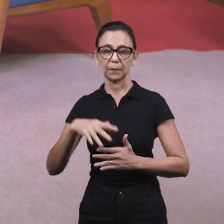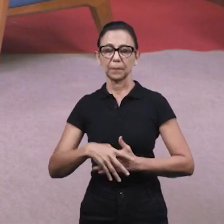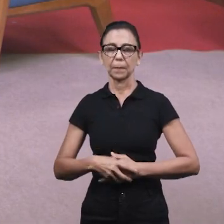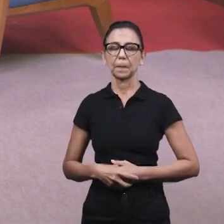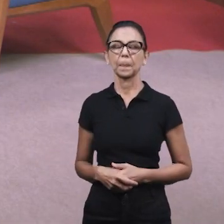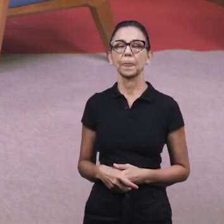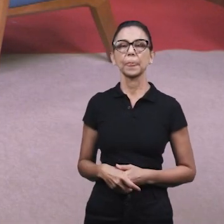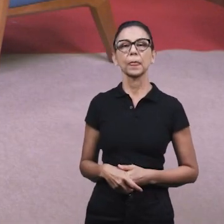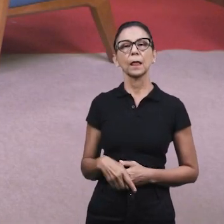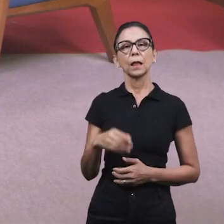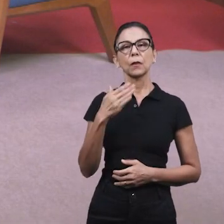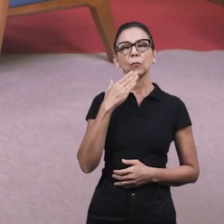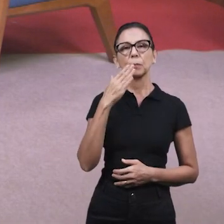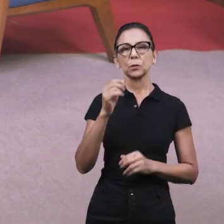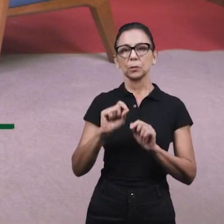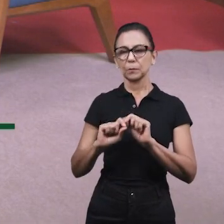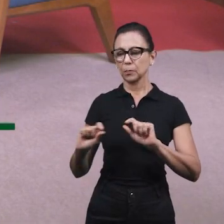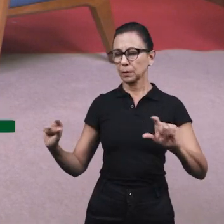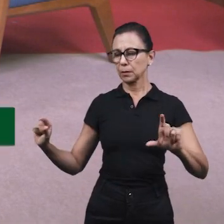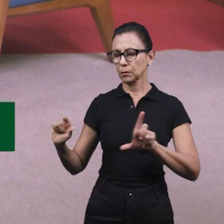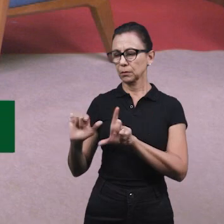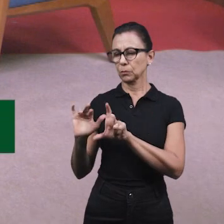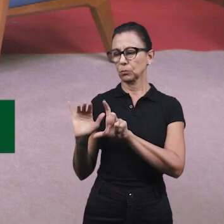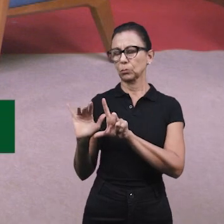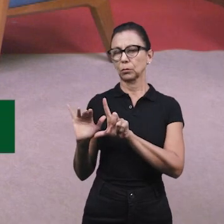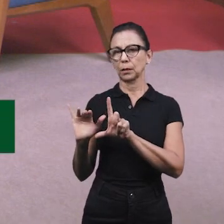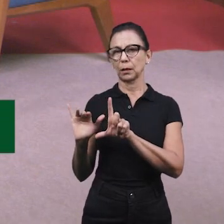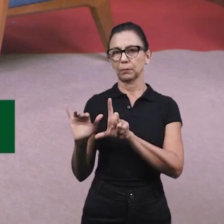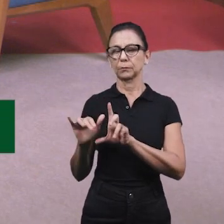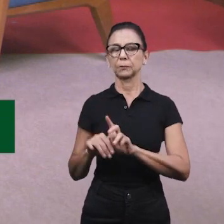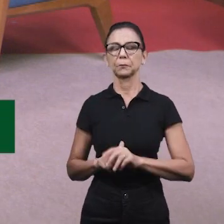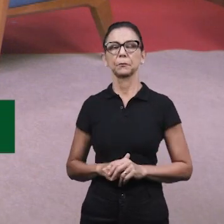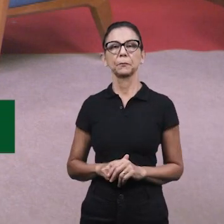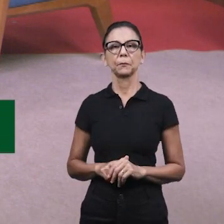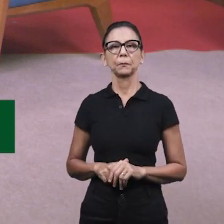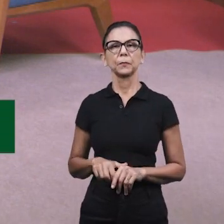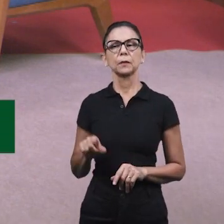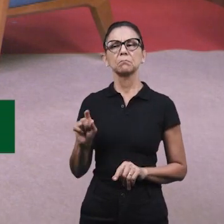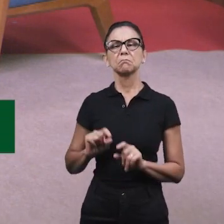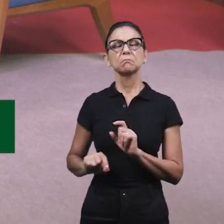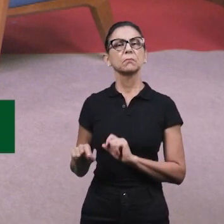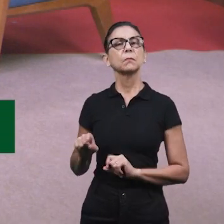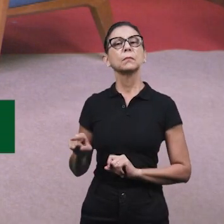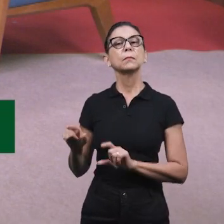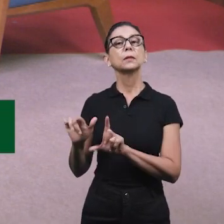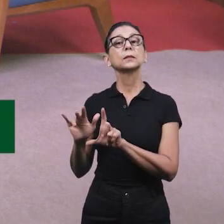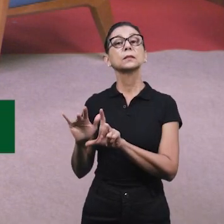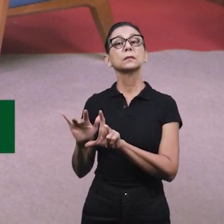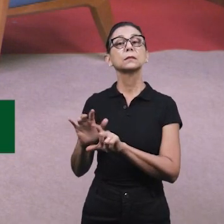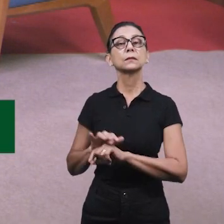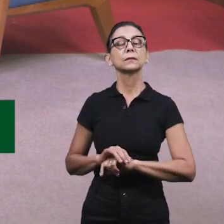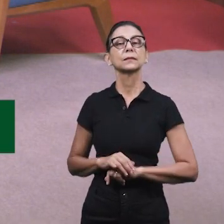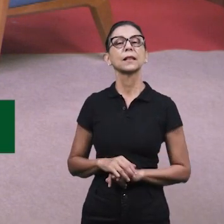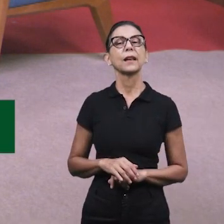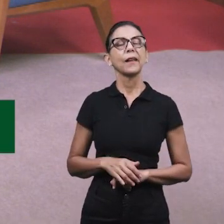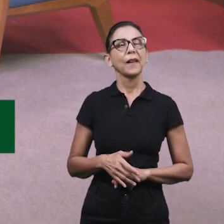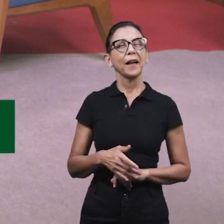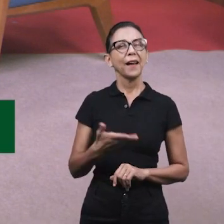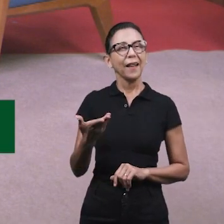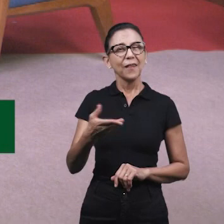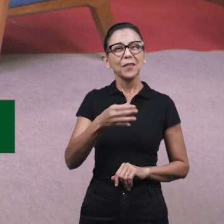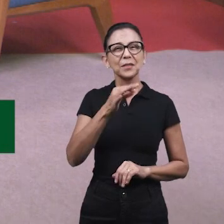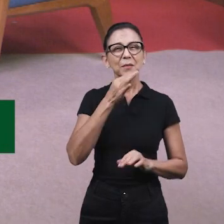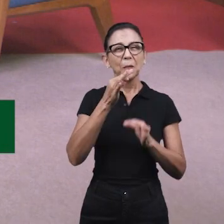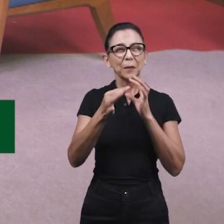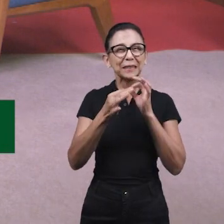pedir para colocar um QR Code na tela aqui, que foi aquele que eu falei no início do quadro, que é o QR Code para você enviar